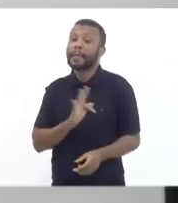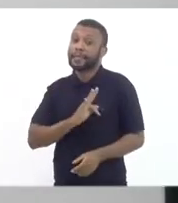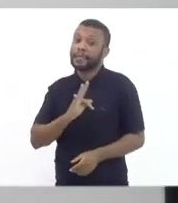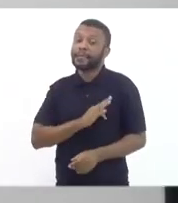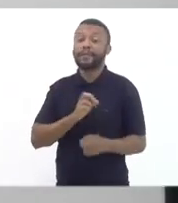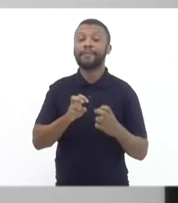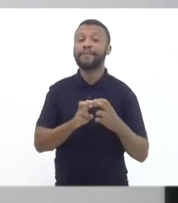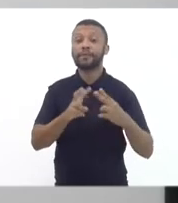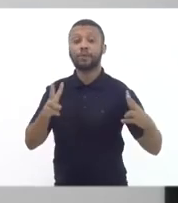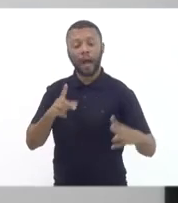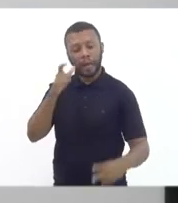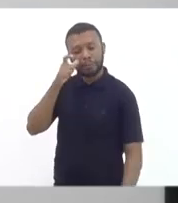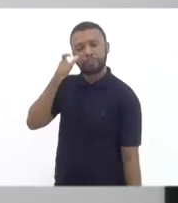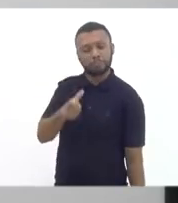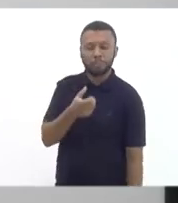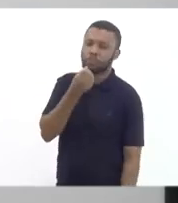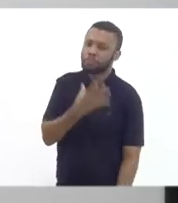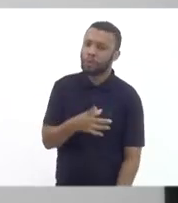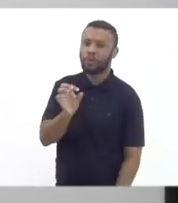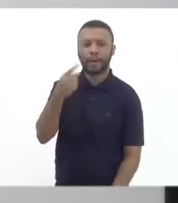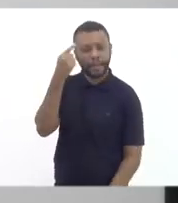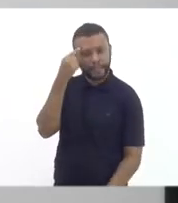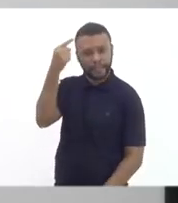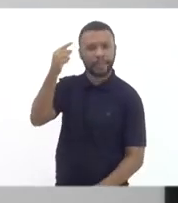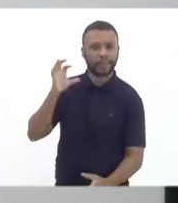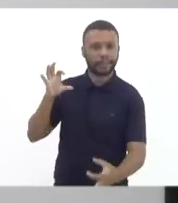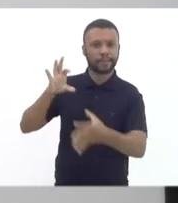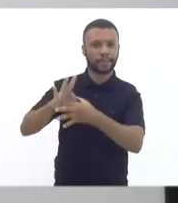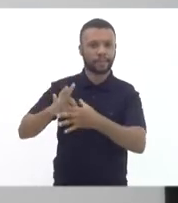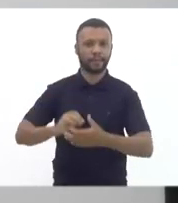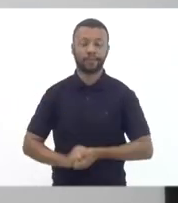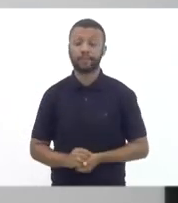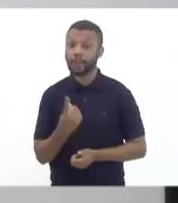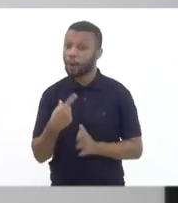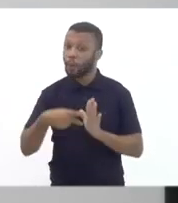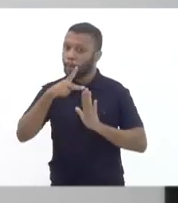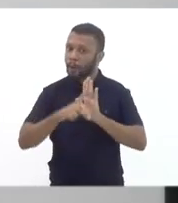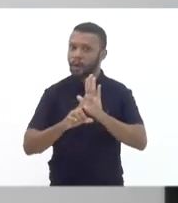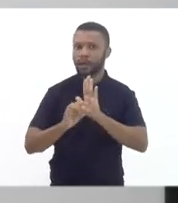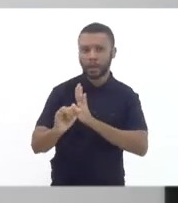eu acho que... Né? É muito interessante essa ideia. Dona Maria Ângela, é um dos projetos de leis,